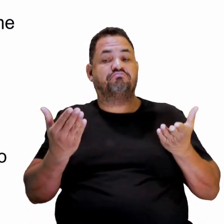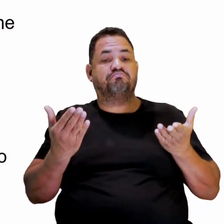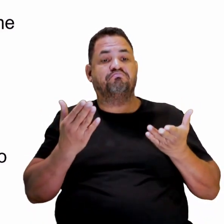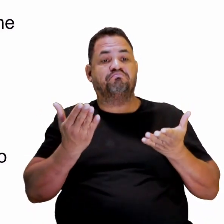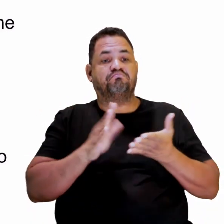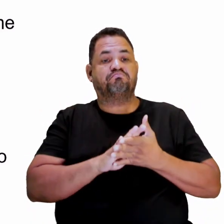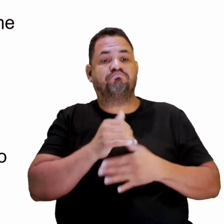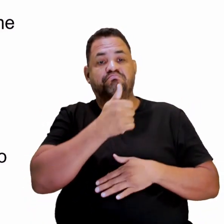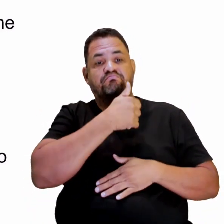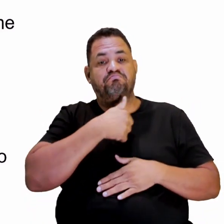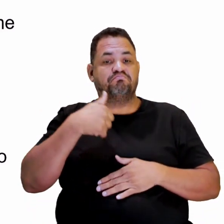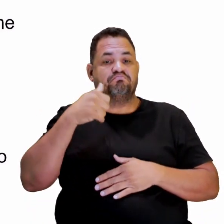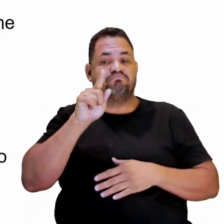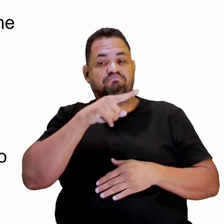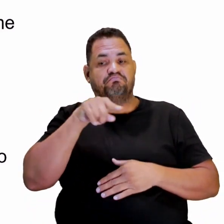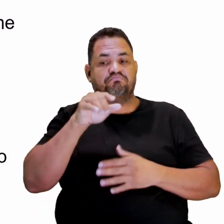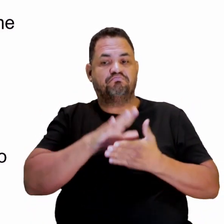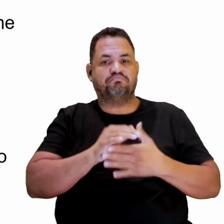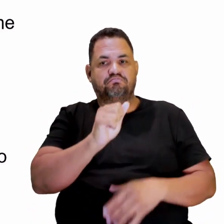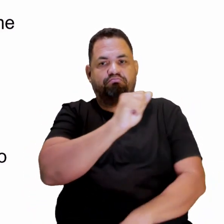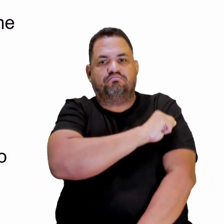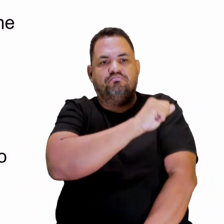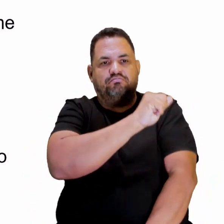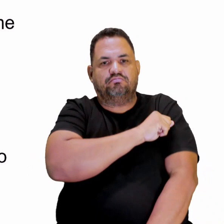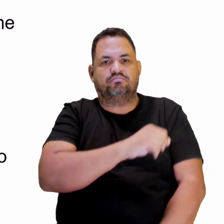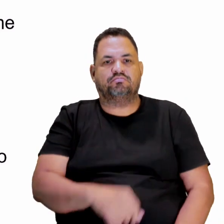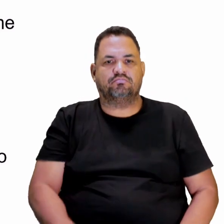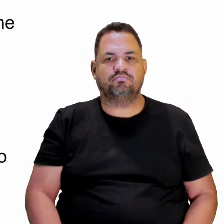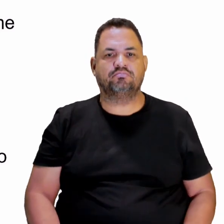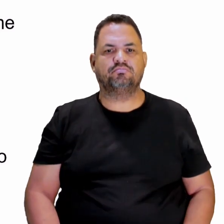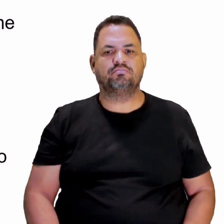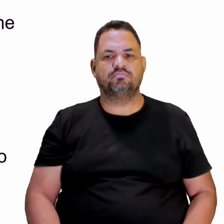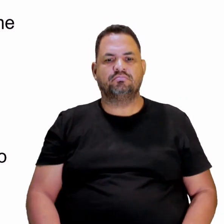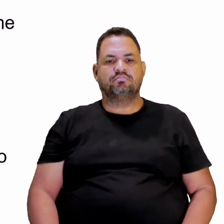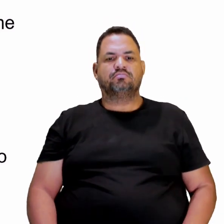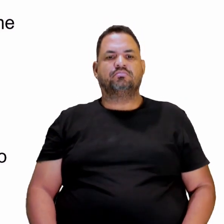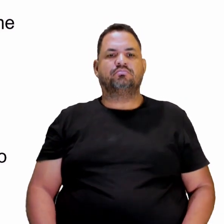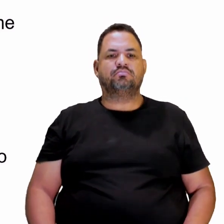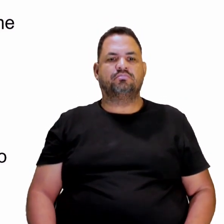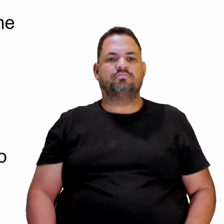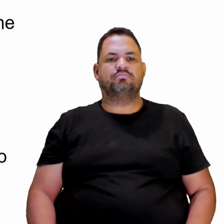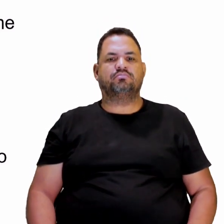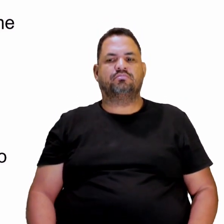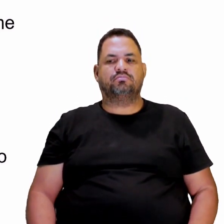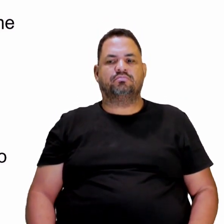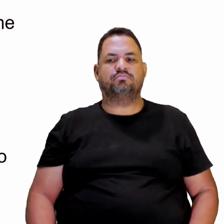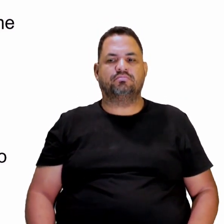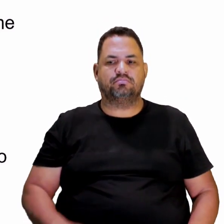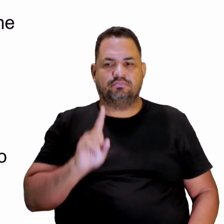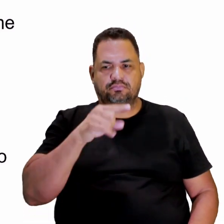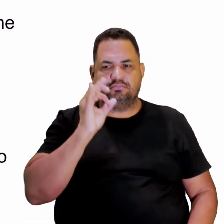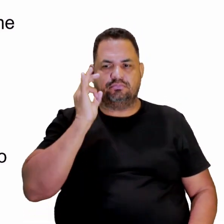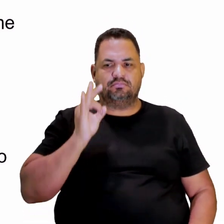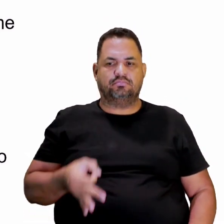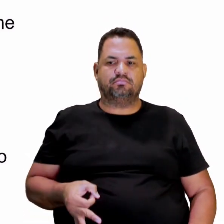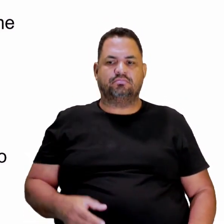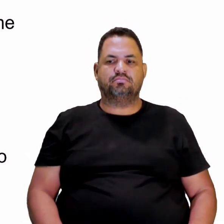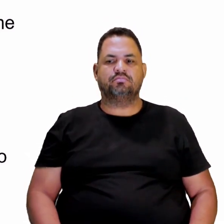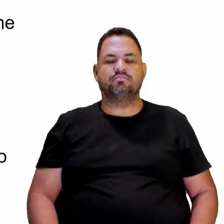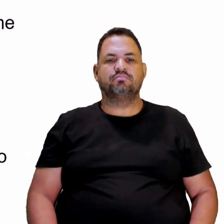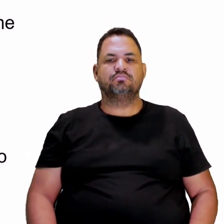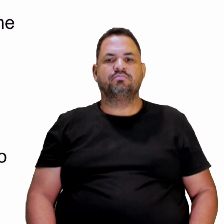você marcou, aluno? Eu tenho certeza que você marcou o correto.